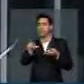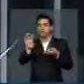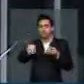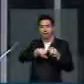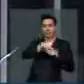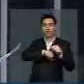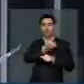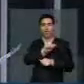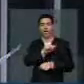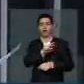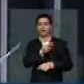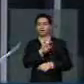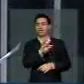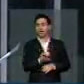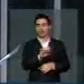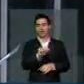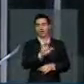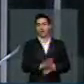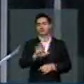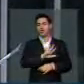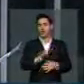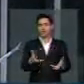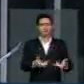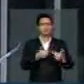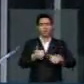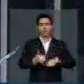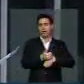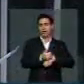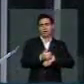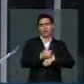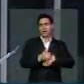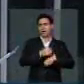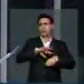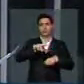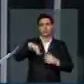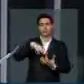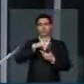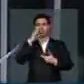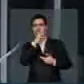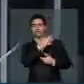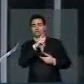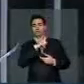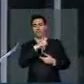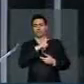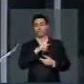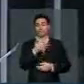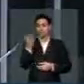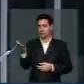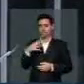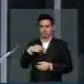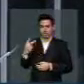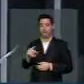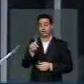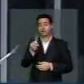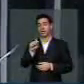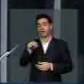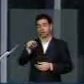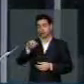genuinamente Nacional de qualidade Universal Danilo o seu